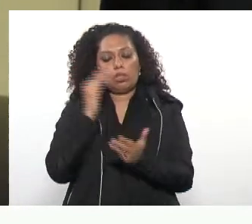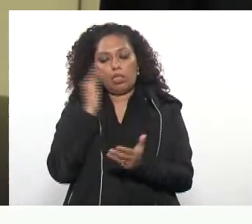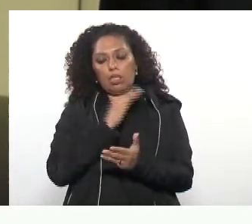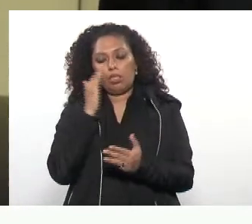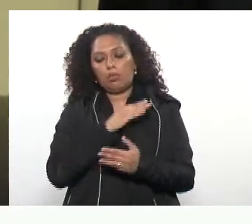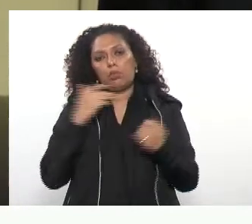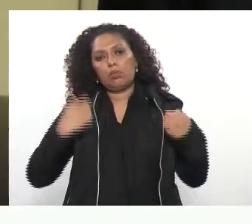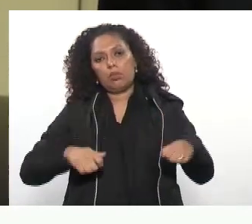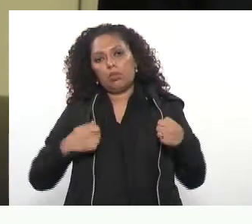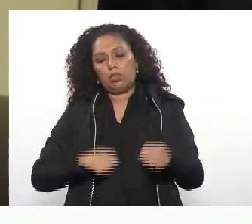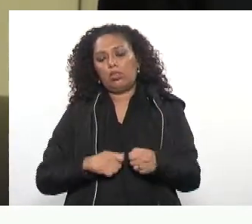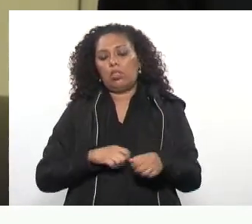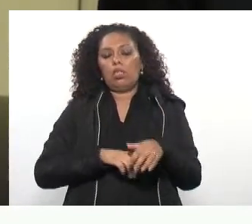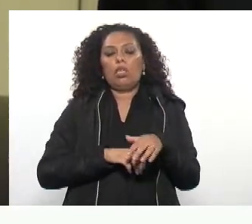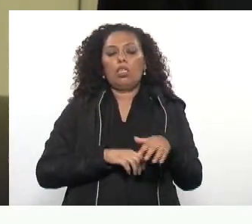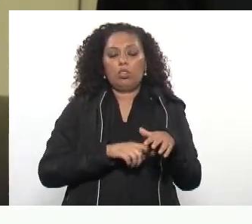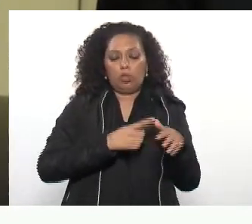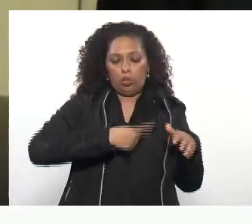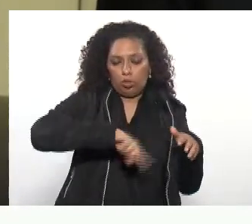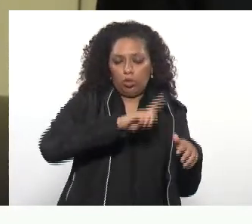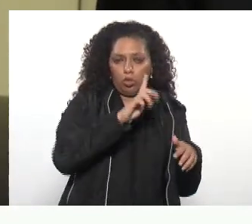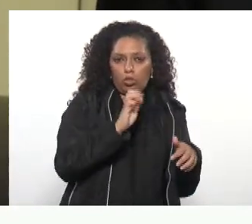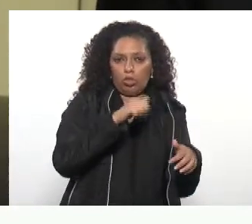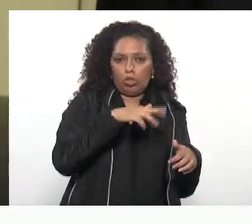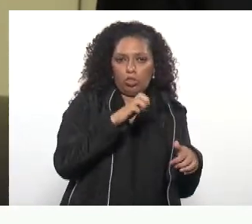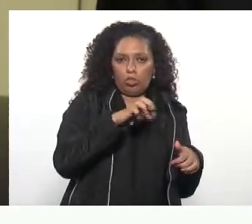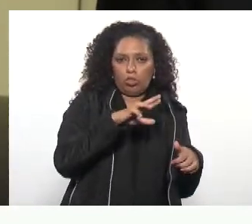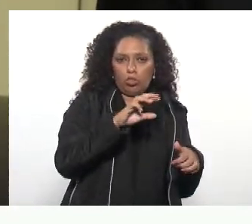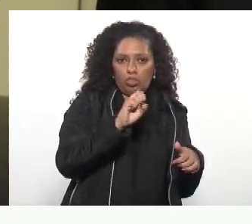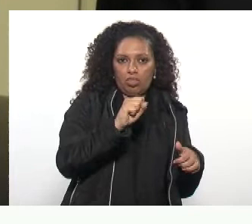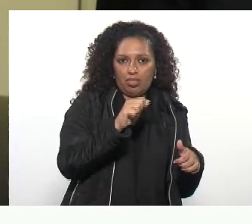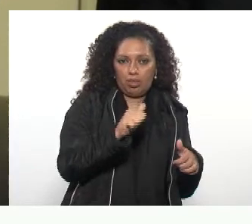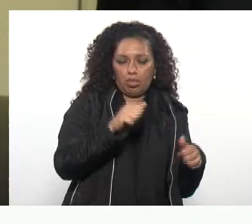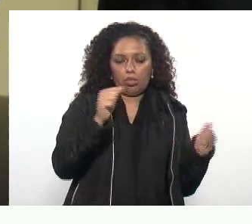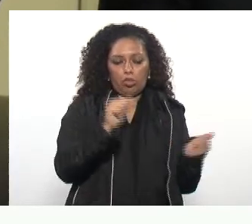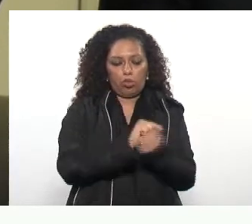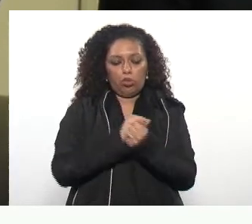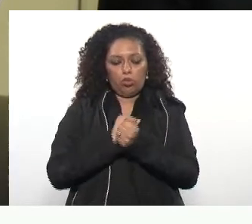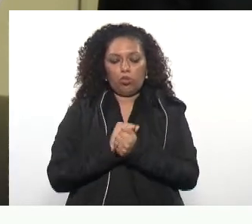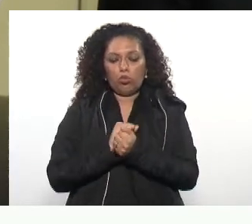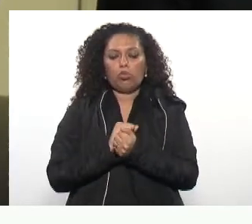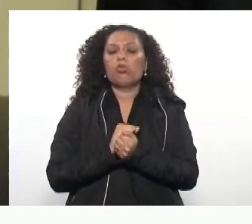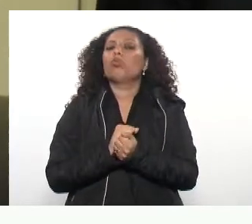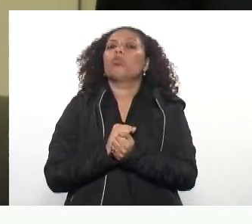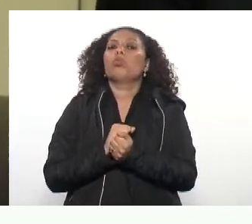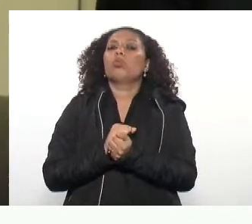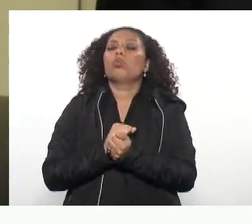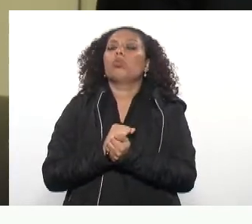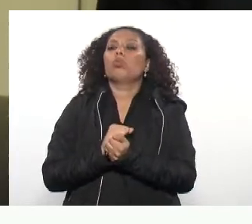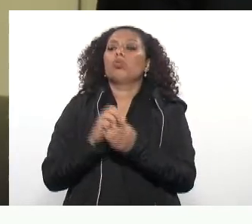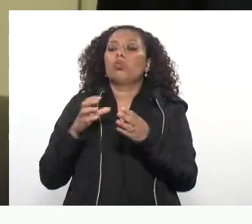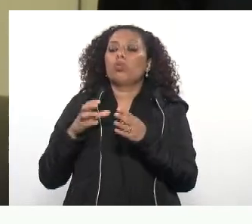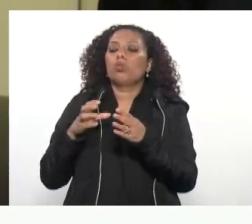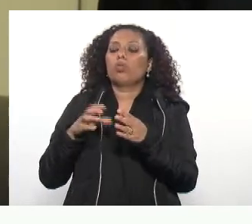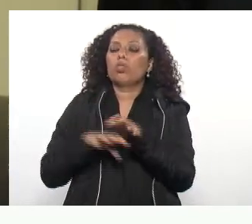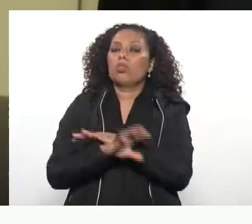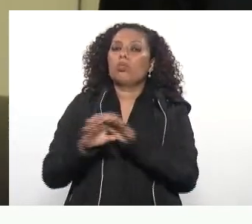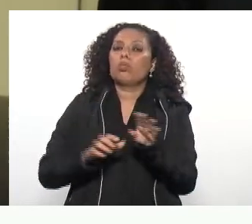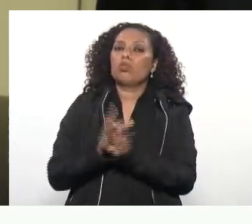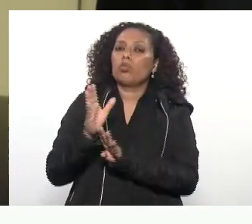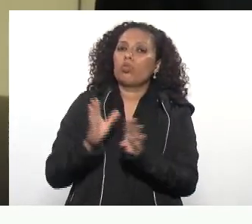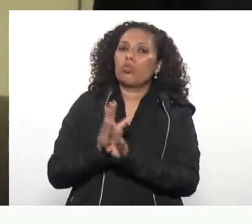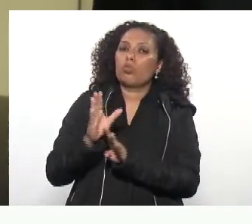A Genesa está sendo auxiliada pela consultoria Quantum, que é considerada uma das